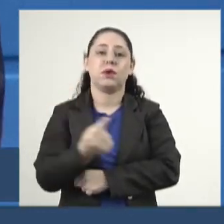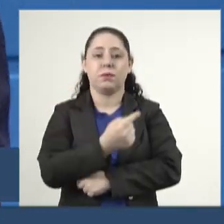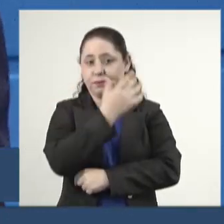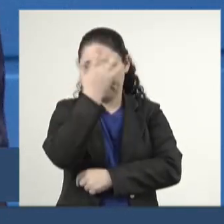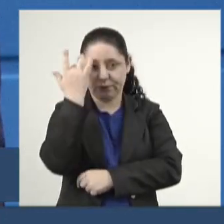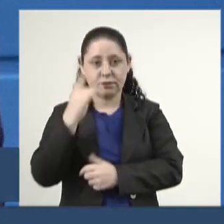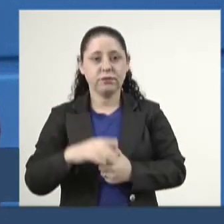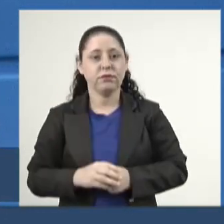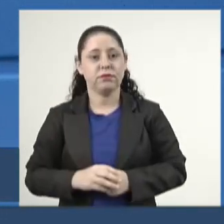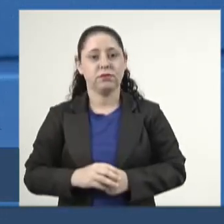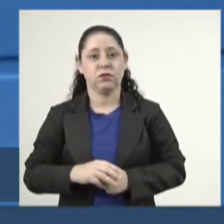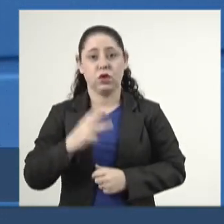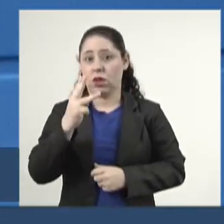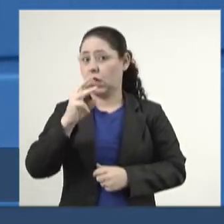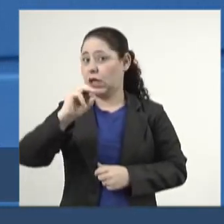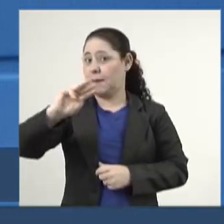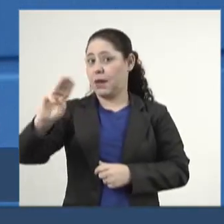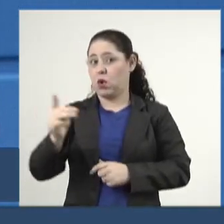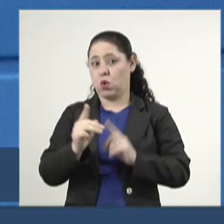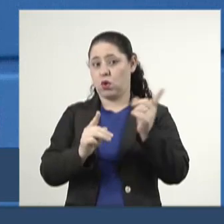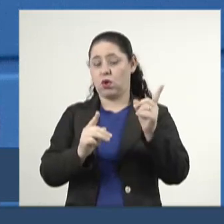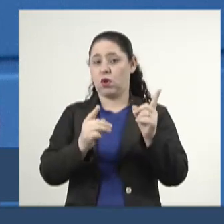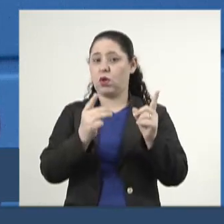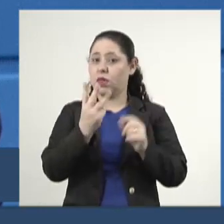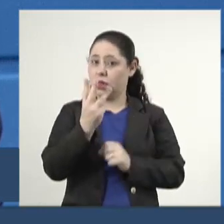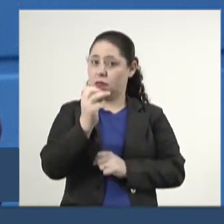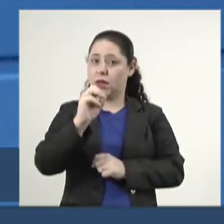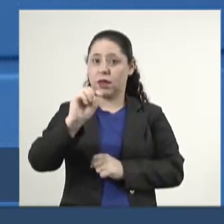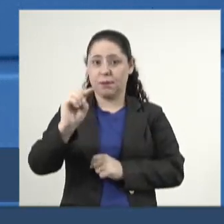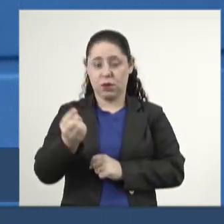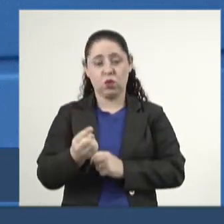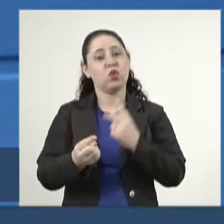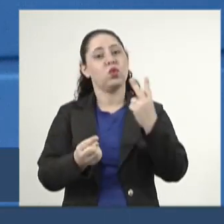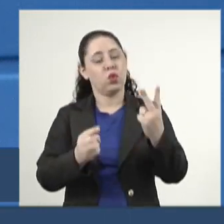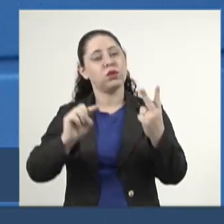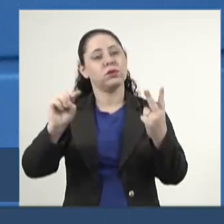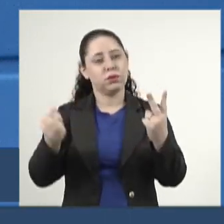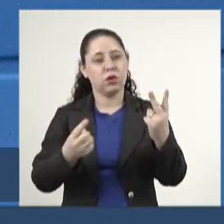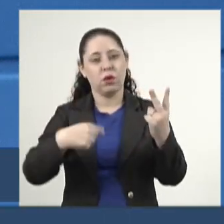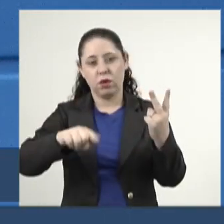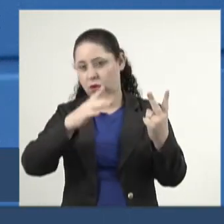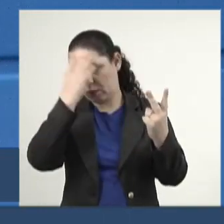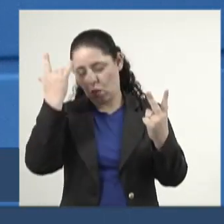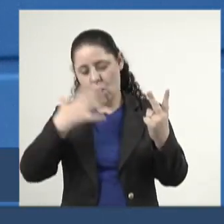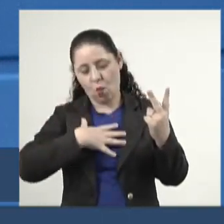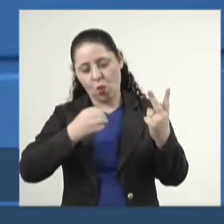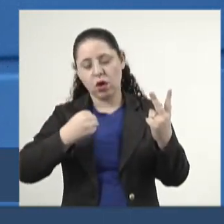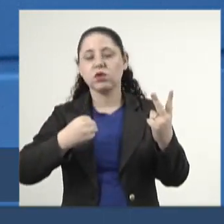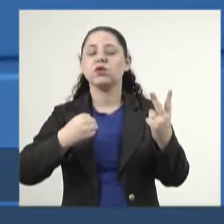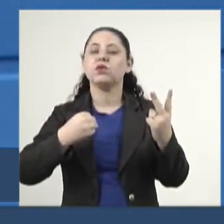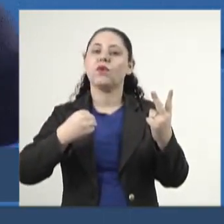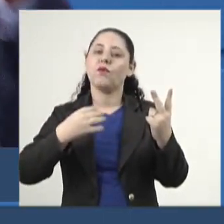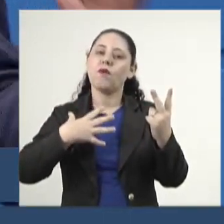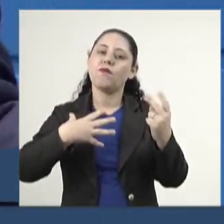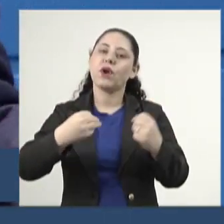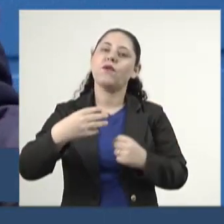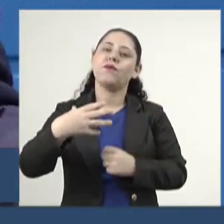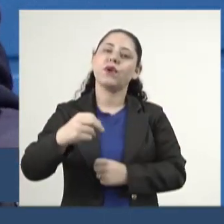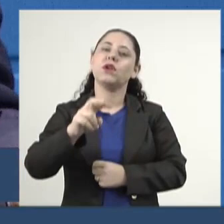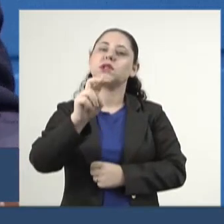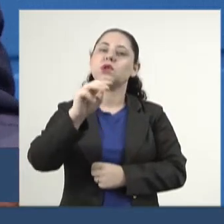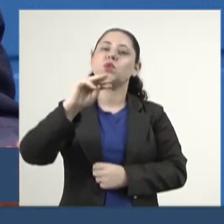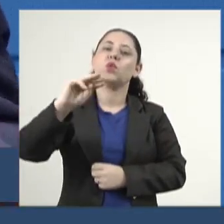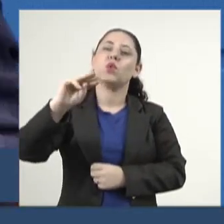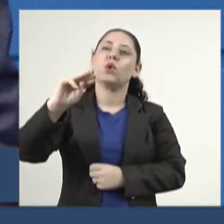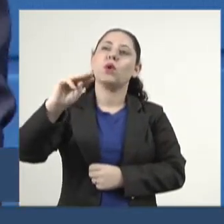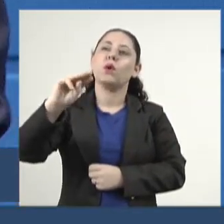não é 30 milhões, 30 mil. Sobrou 2 mil, do qual o mundo é descendente há 5 milhões